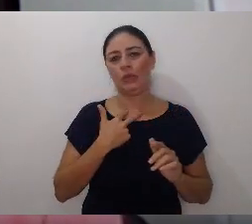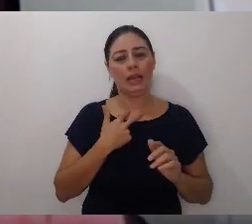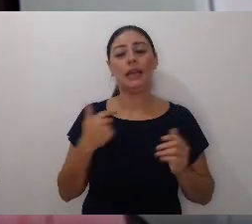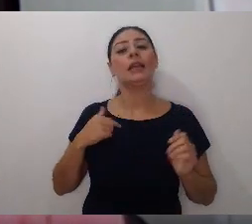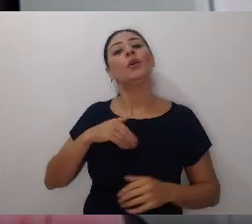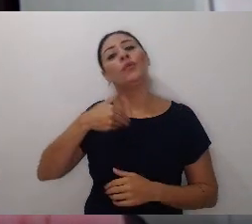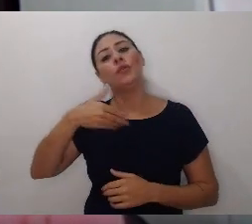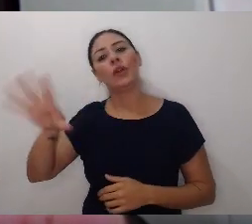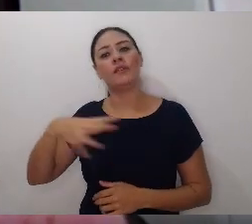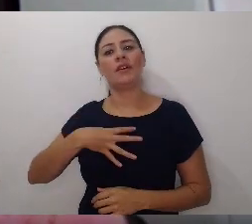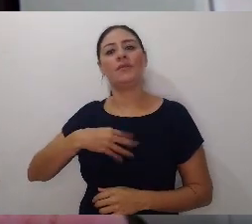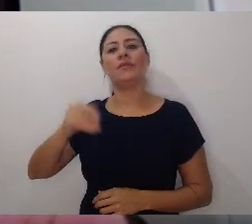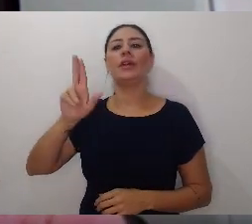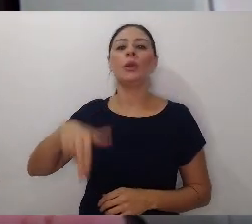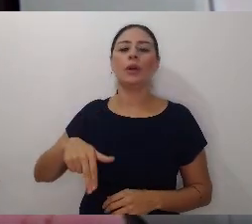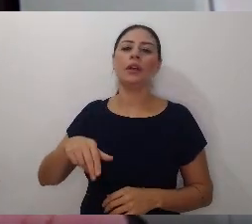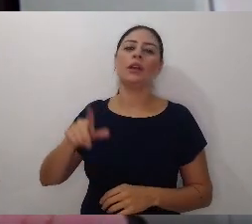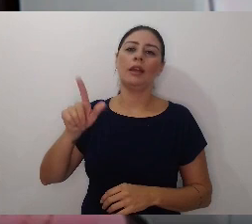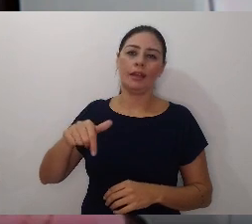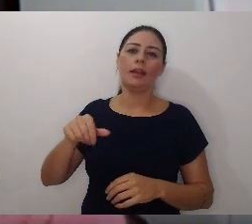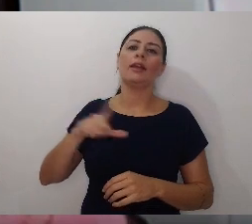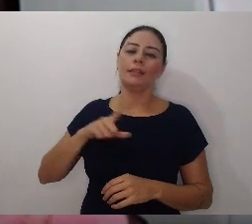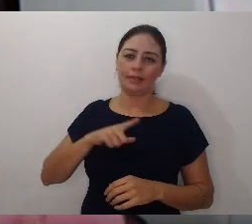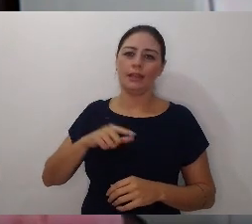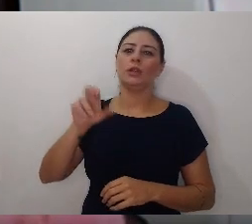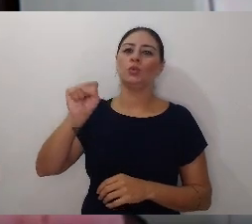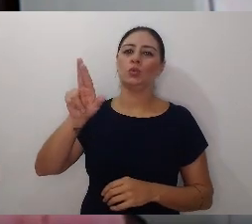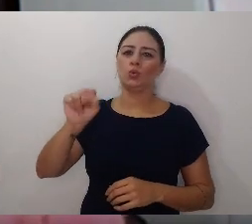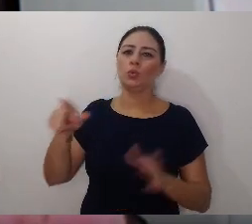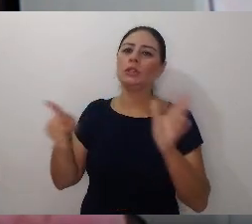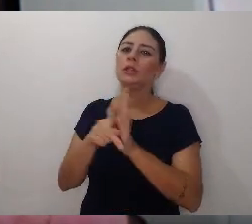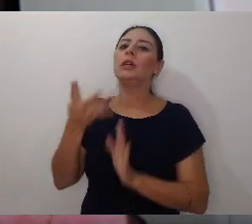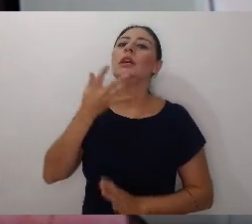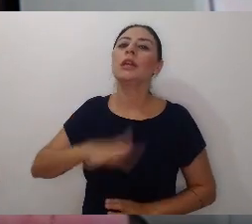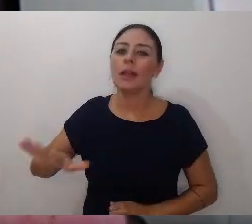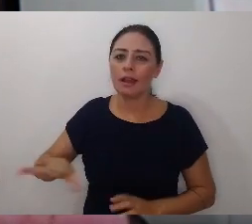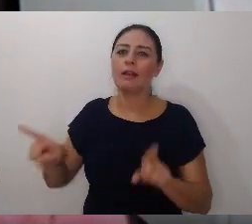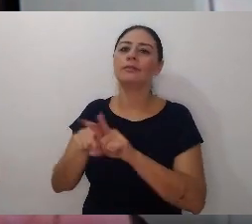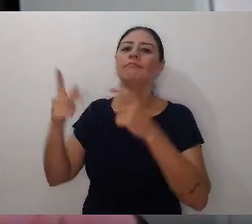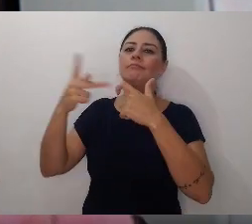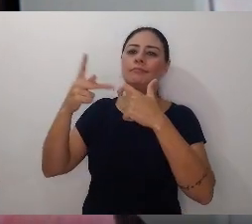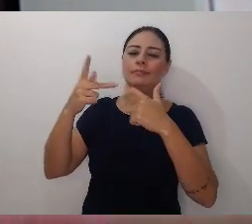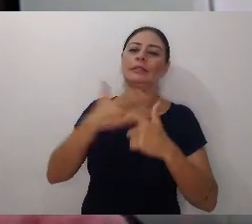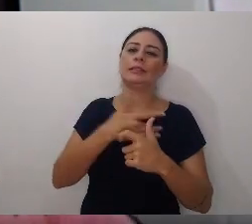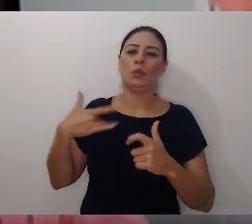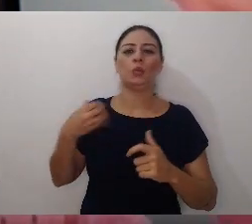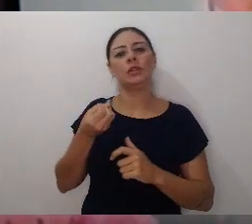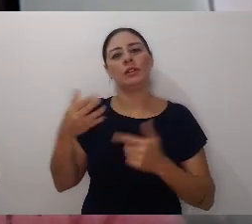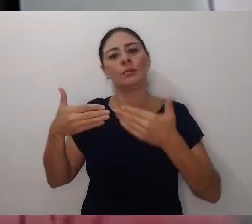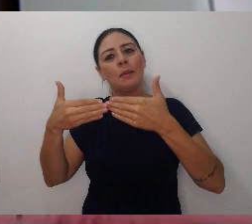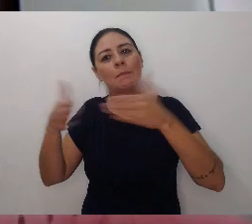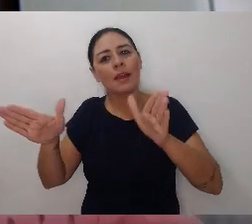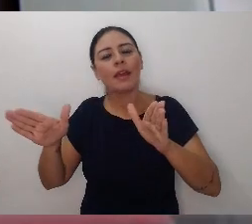não tenho condição de levar meu filho no particular, por inúmeros fatores, mas eu vou levar, então, aqui em Araucária,